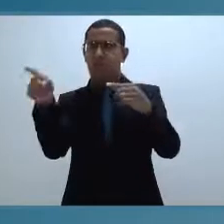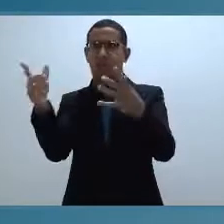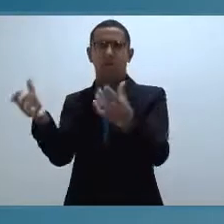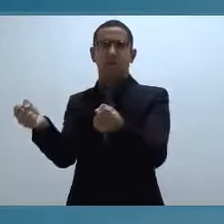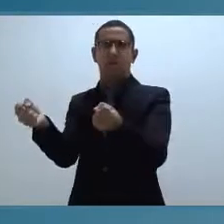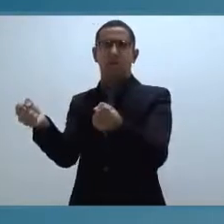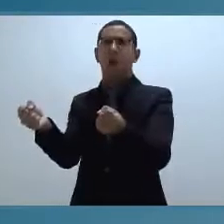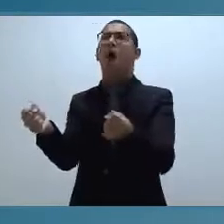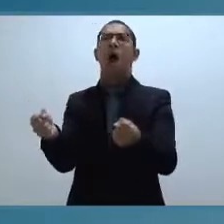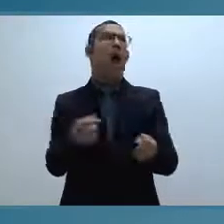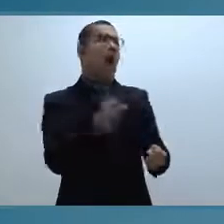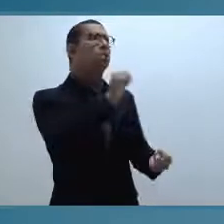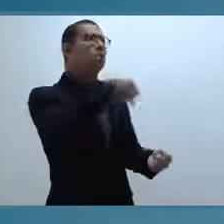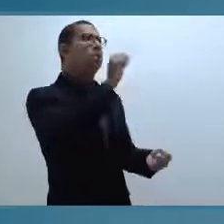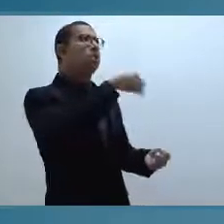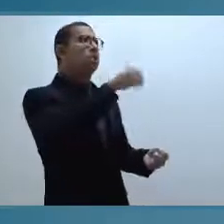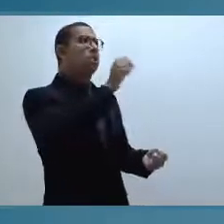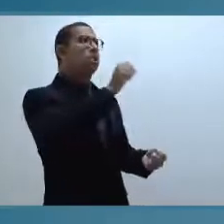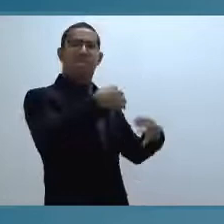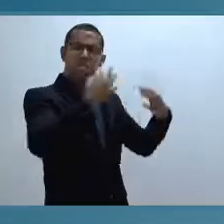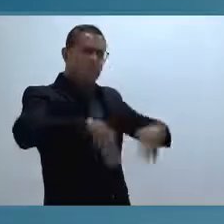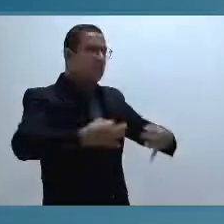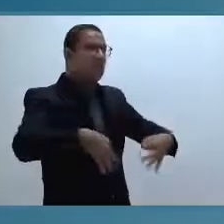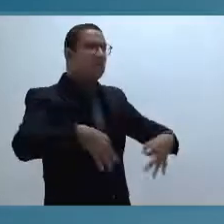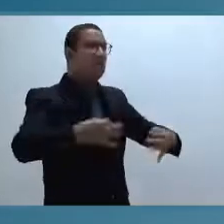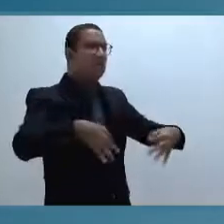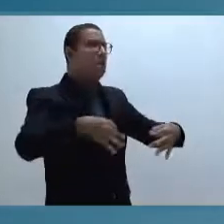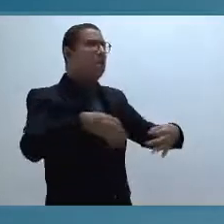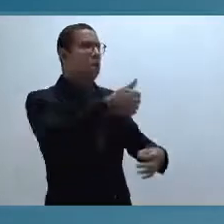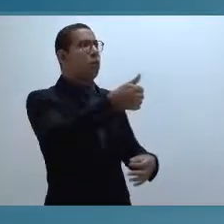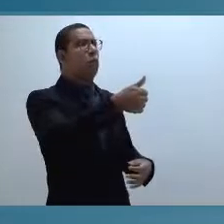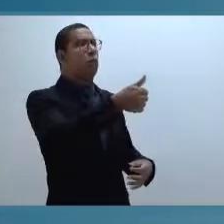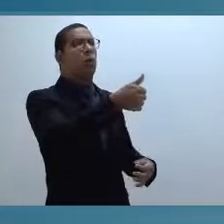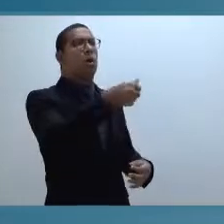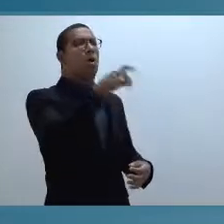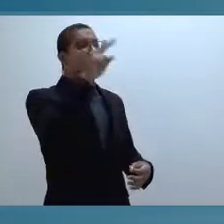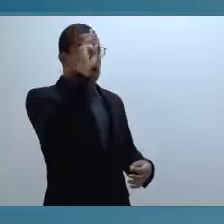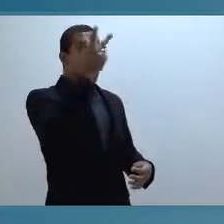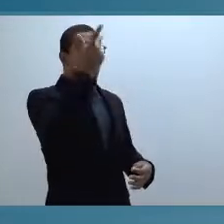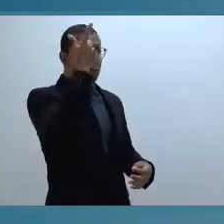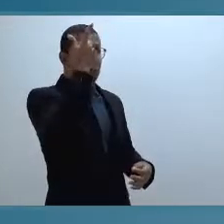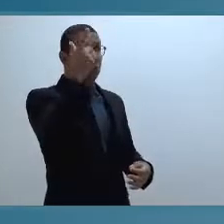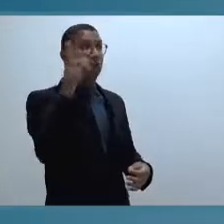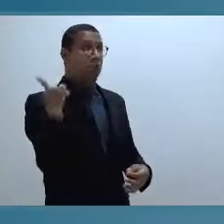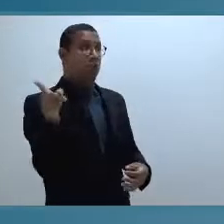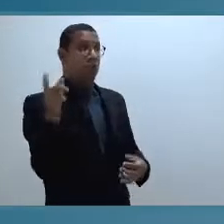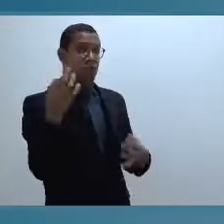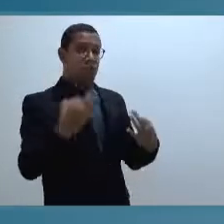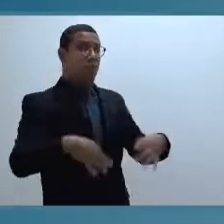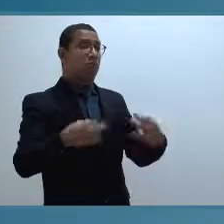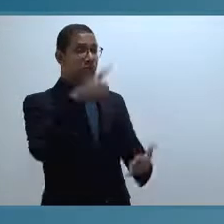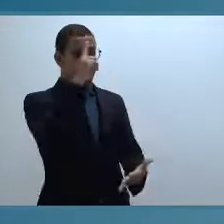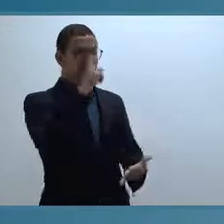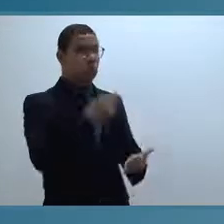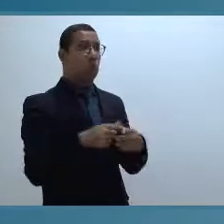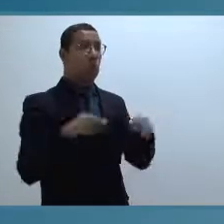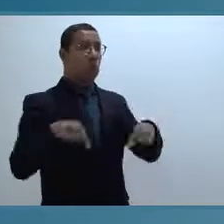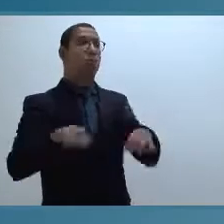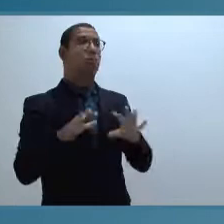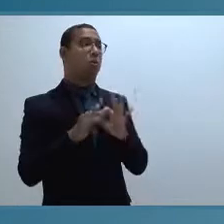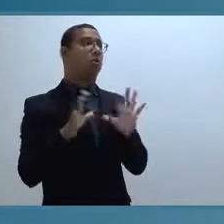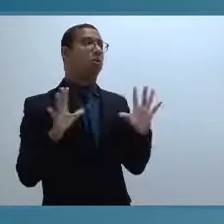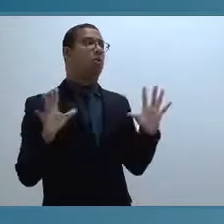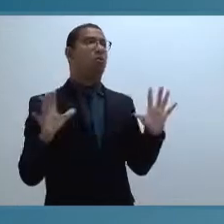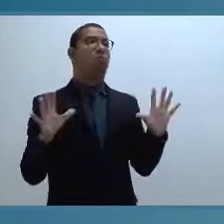certeza, Excelência, inclusive sob o fundamento de que seria uma retroatividade, né? Nós perguntamos, se nós